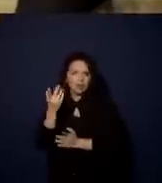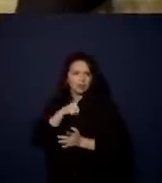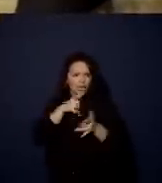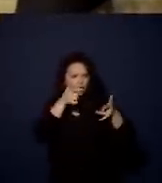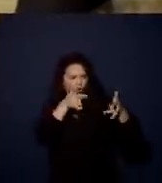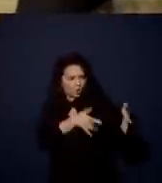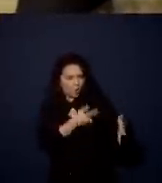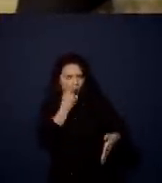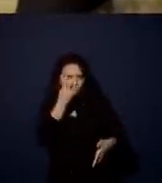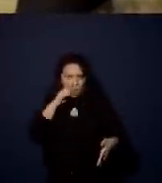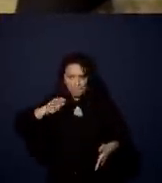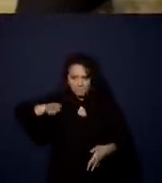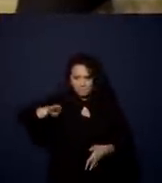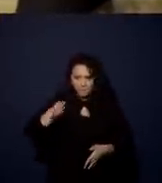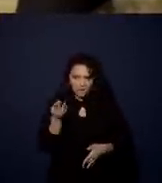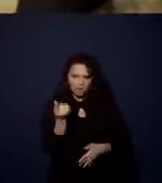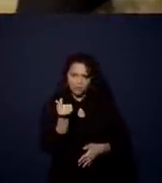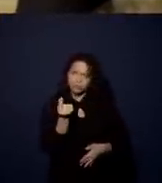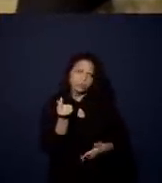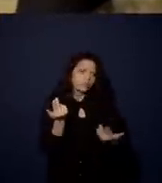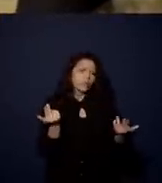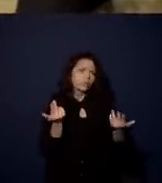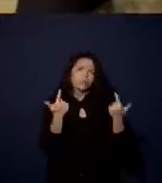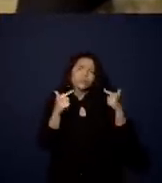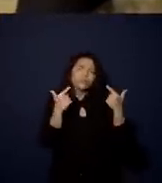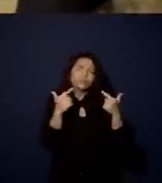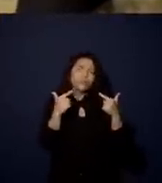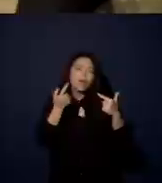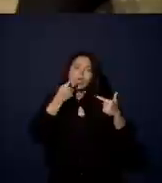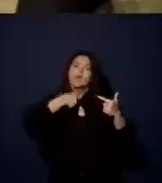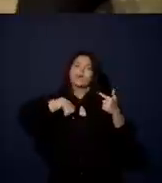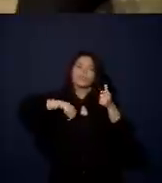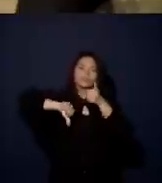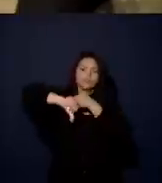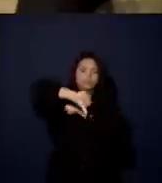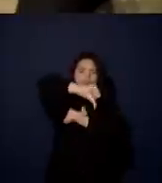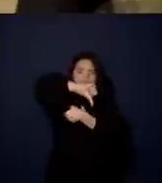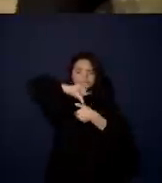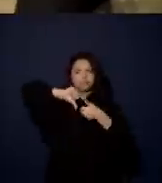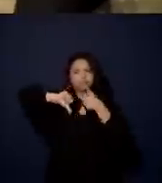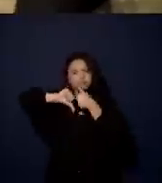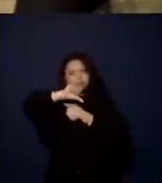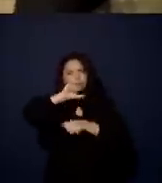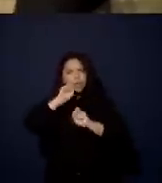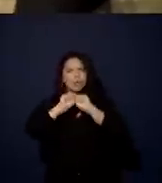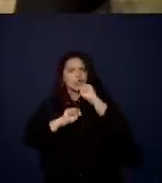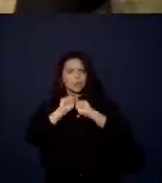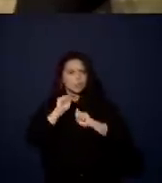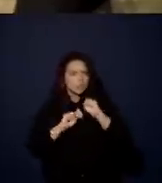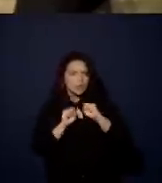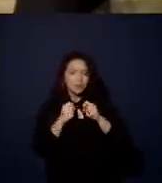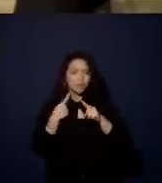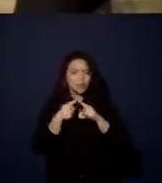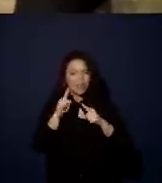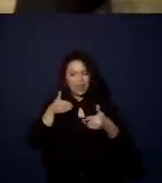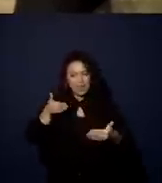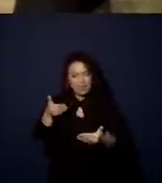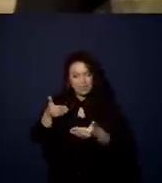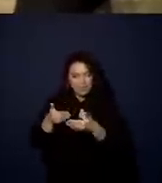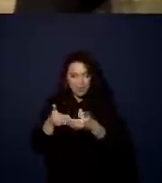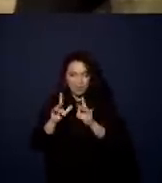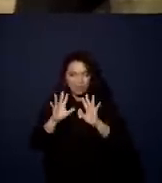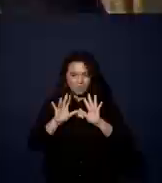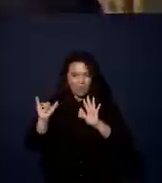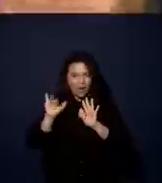então a gente reconfigurou a companhia porque a gente acha que não é curto prazo que tá acontecendo os sinais